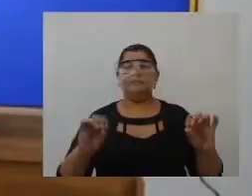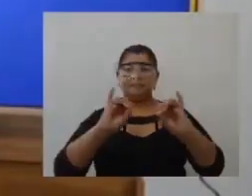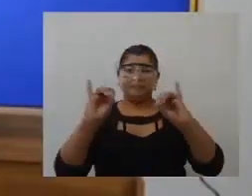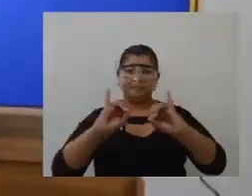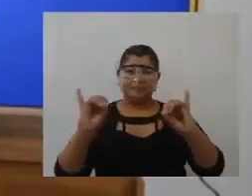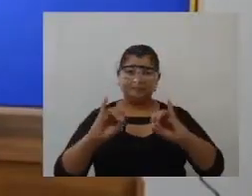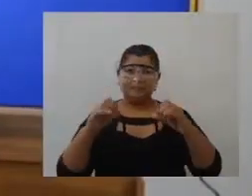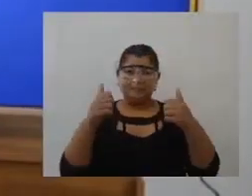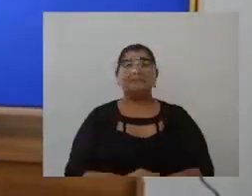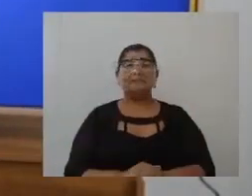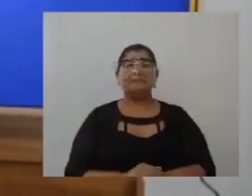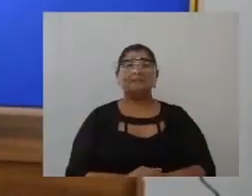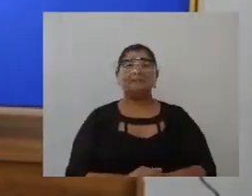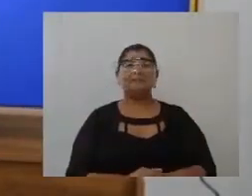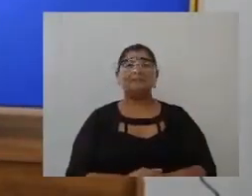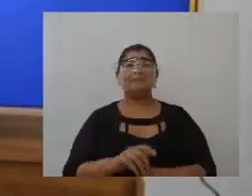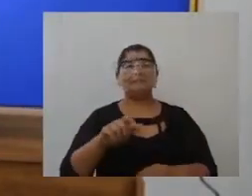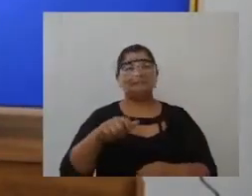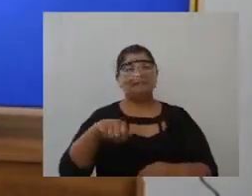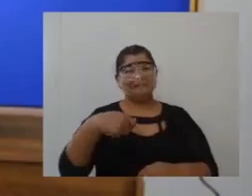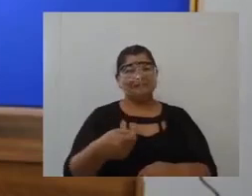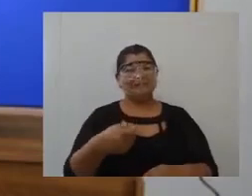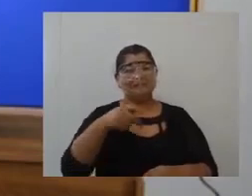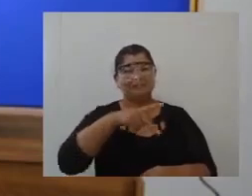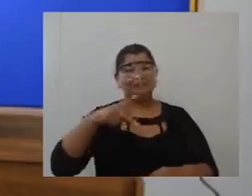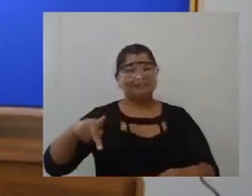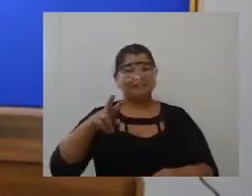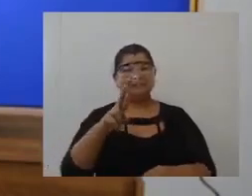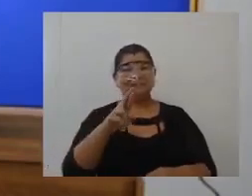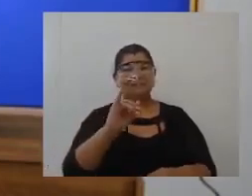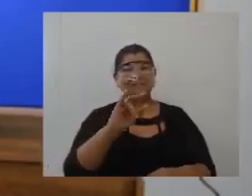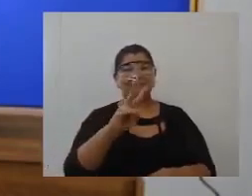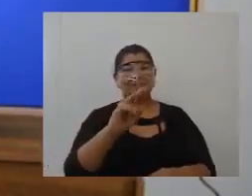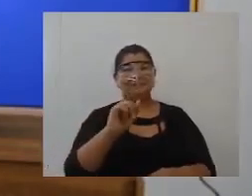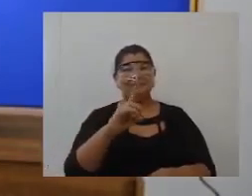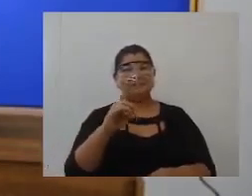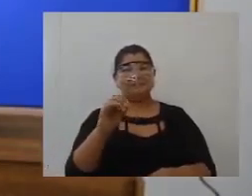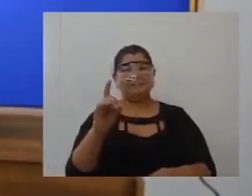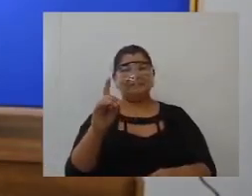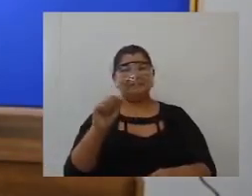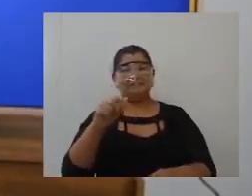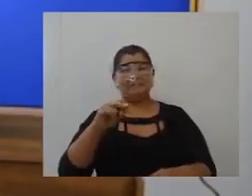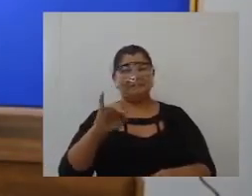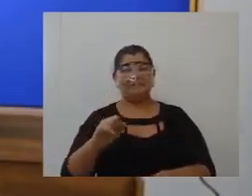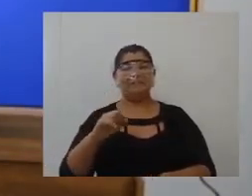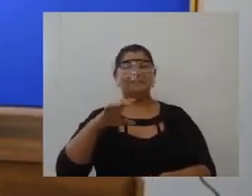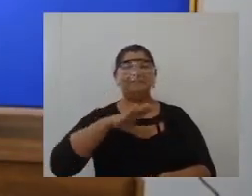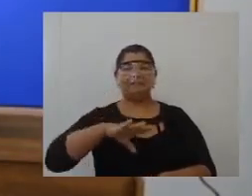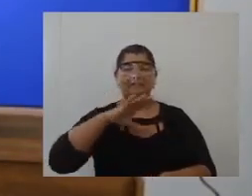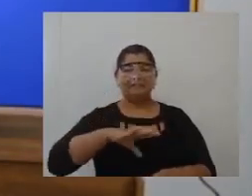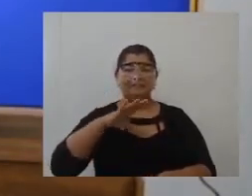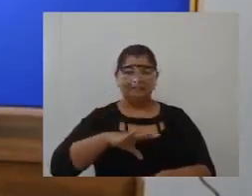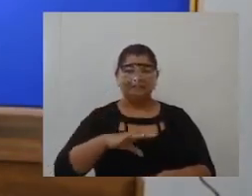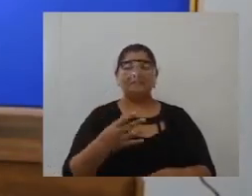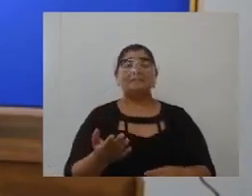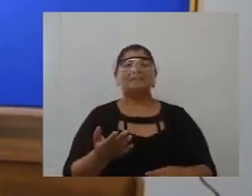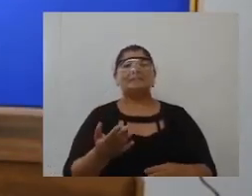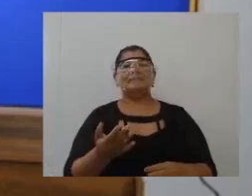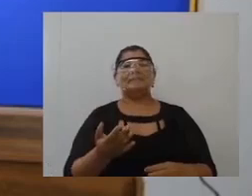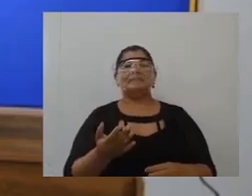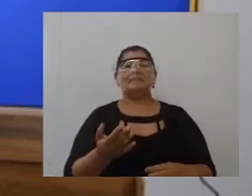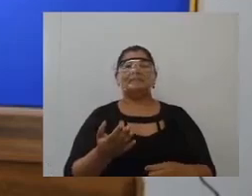Olá, turminha, boa tarde. Eu sou o professor Rivaldo Dantas, de língua portuguesa, e gostaria